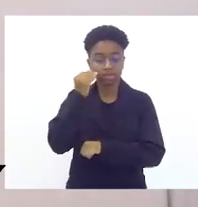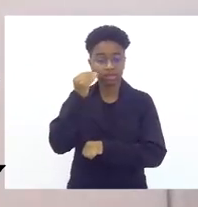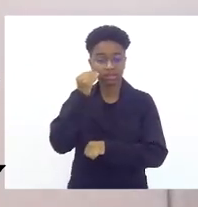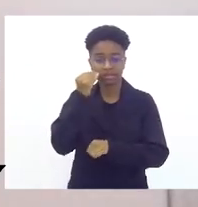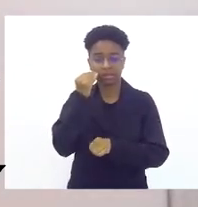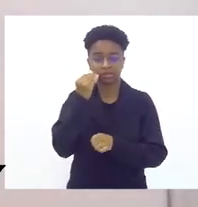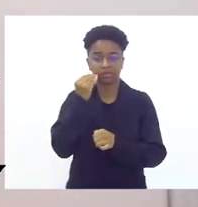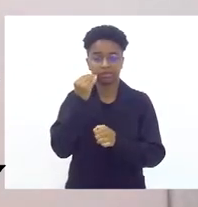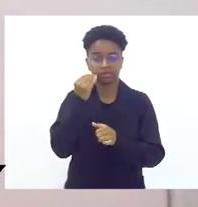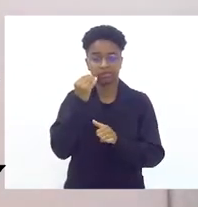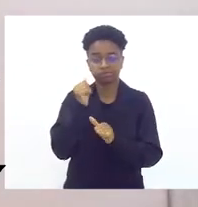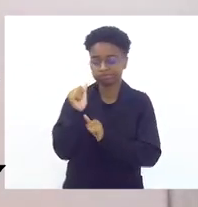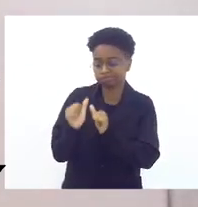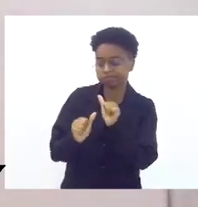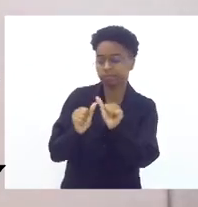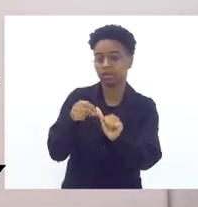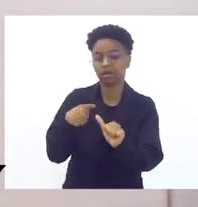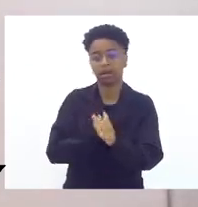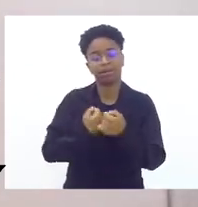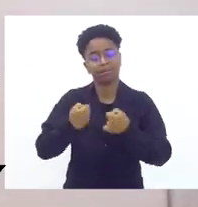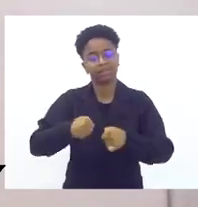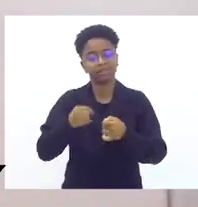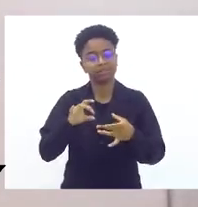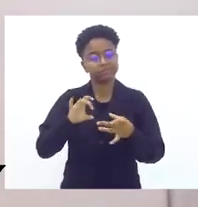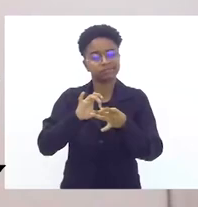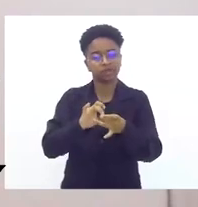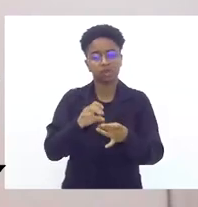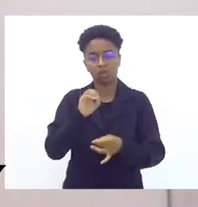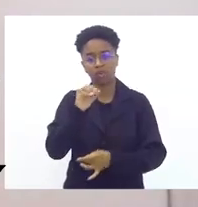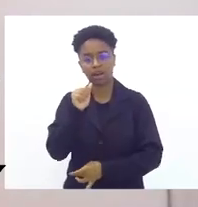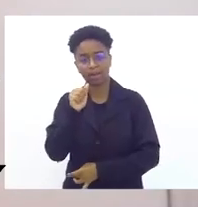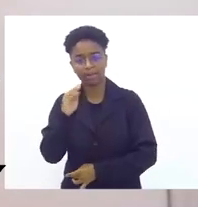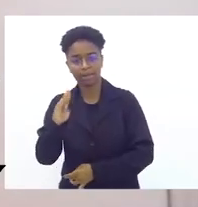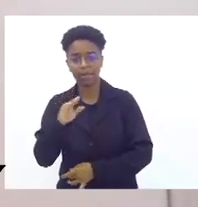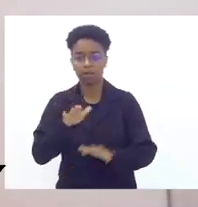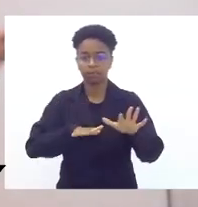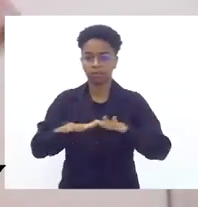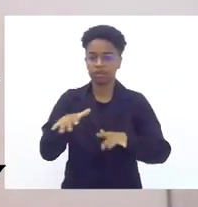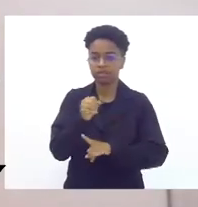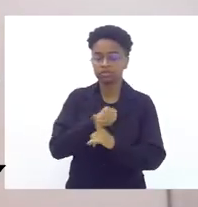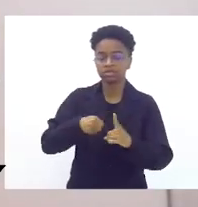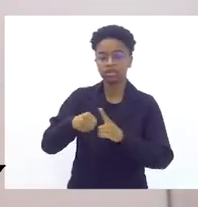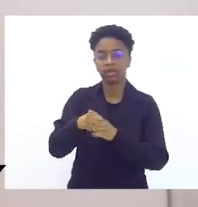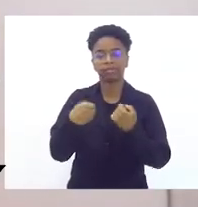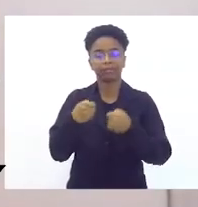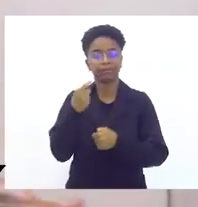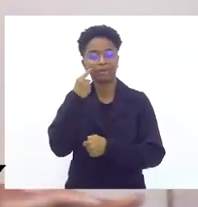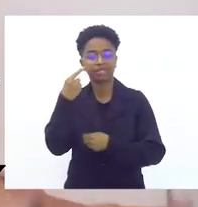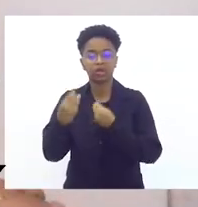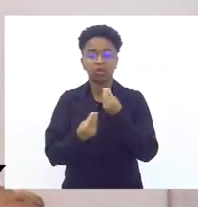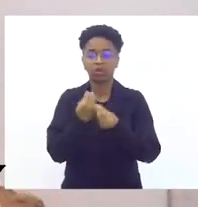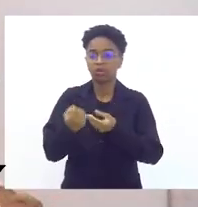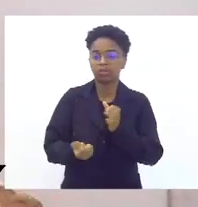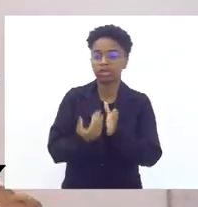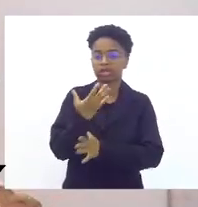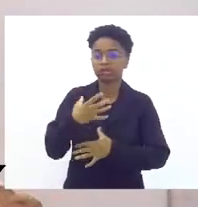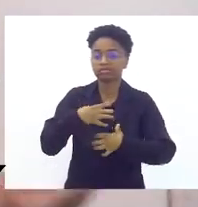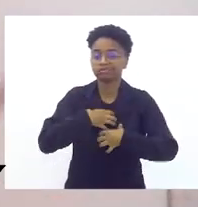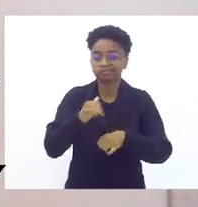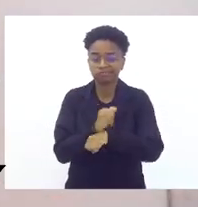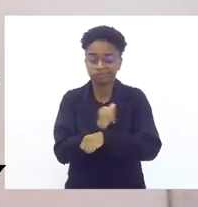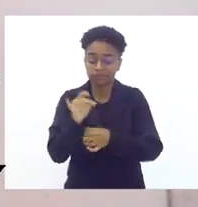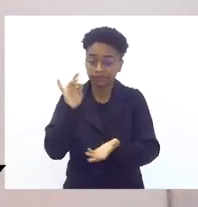aí a gente tem que pensar junto com a OAB com os movimentos sociais como é que a gente institui formas de reparação real